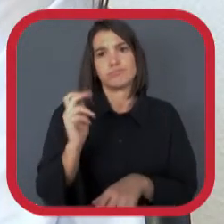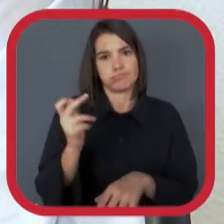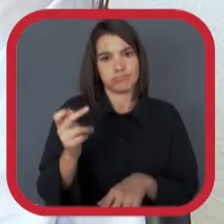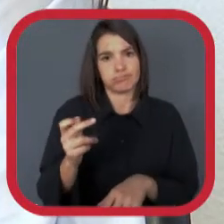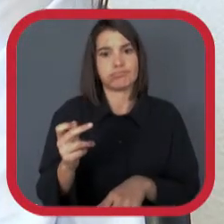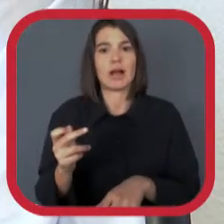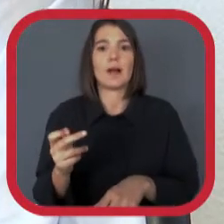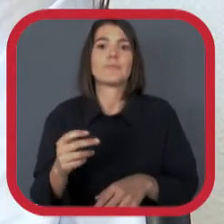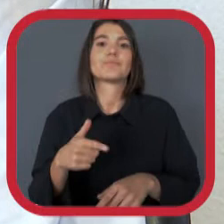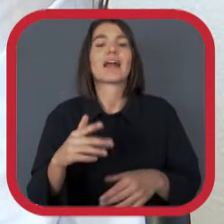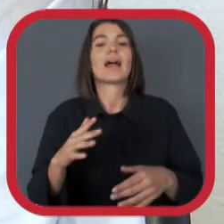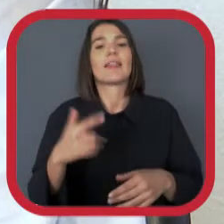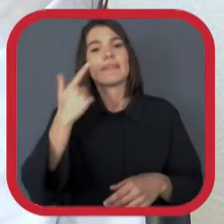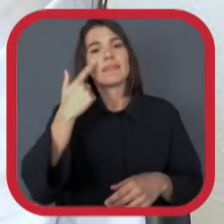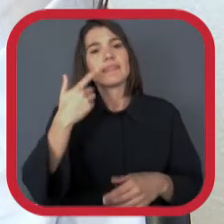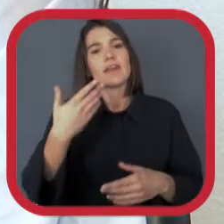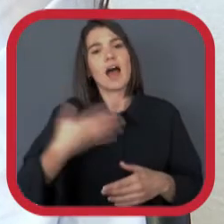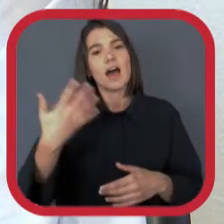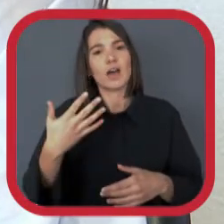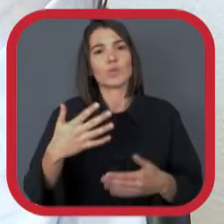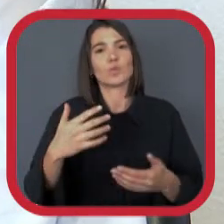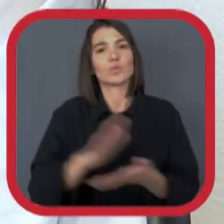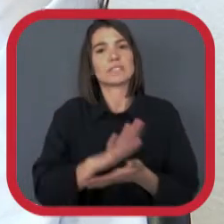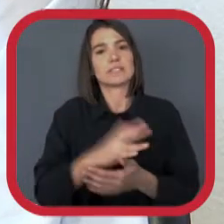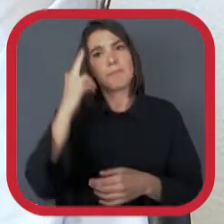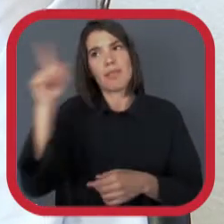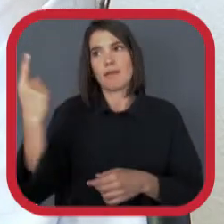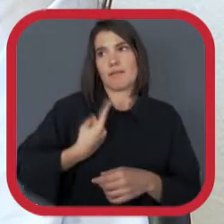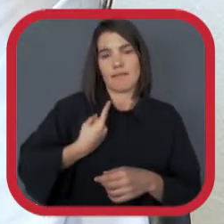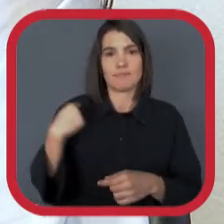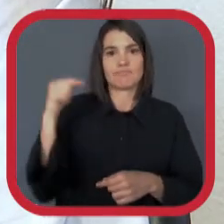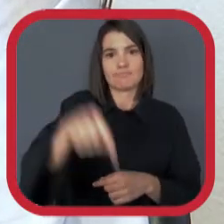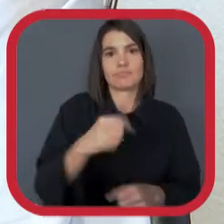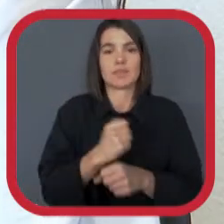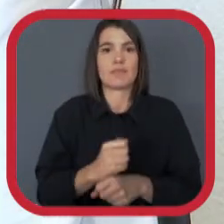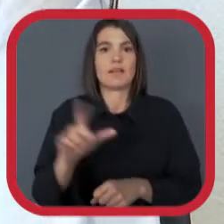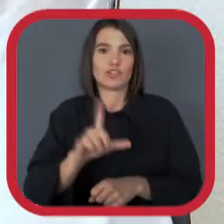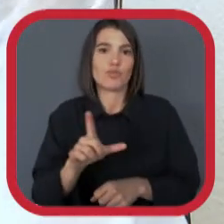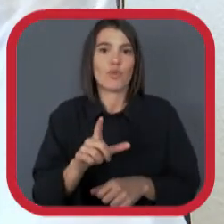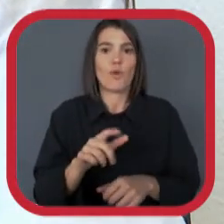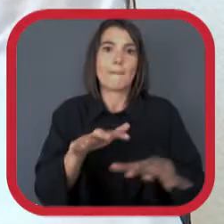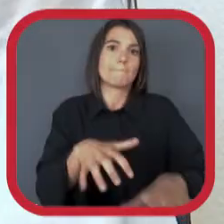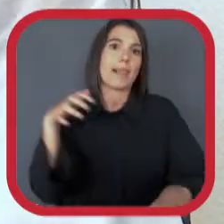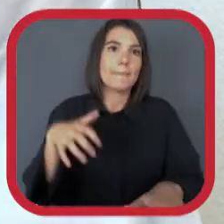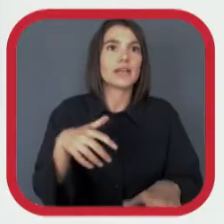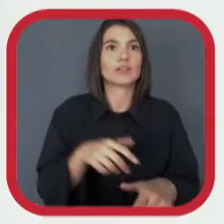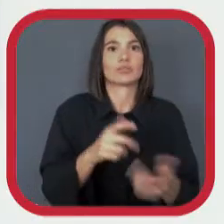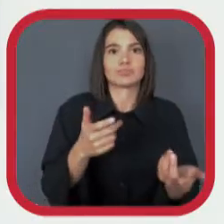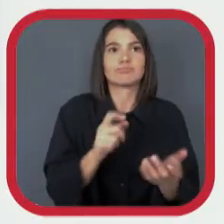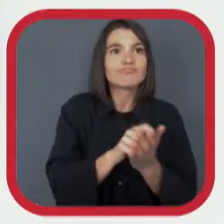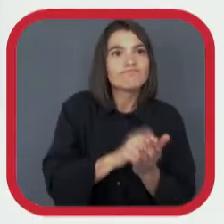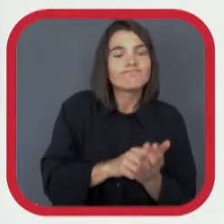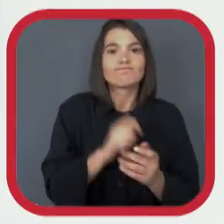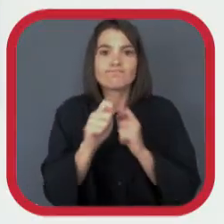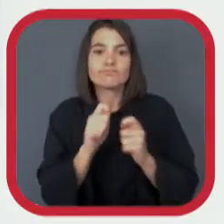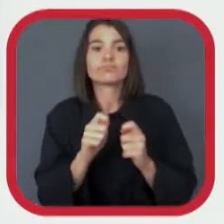anos, quando era correspondente do Diário de Notícias da Madeira. Muito do meu trabalho em Lisboa era no Parlamento. Passei